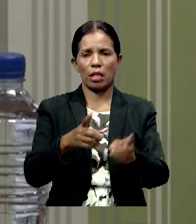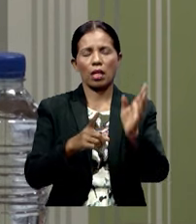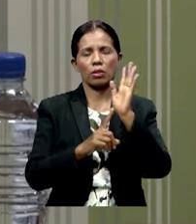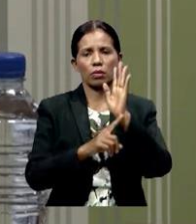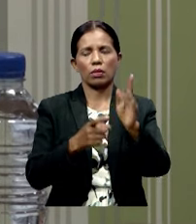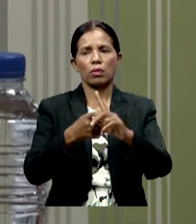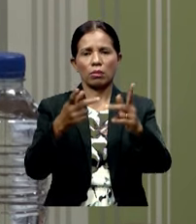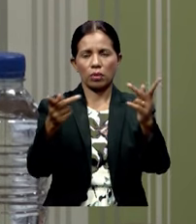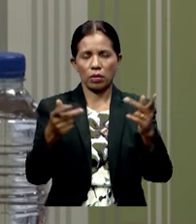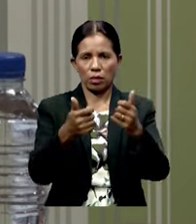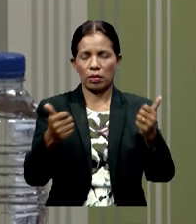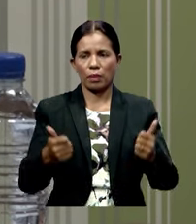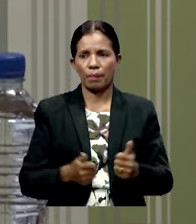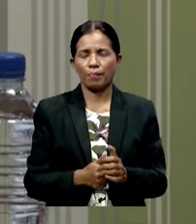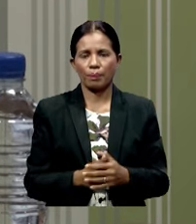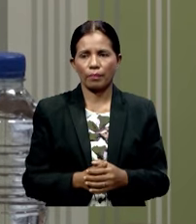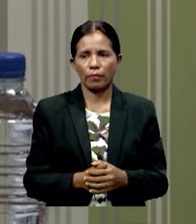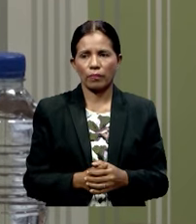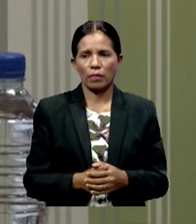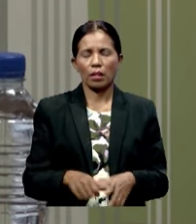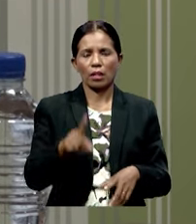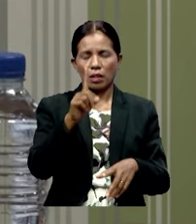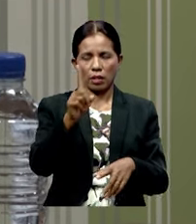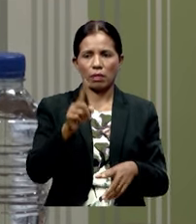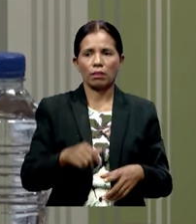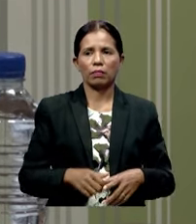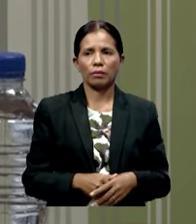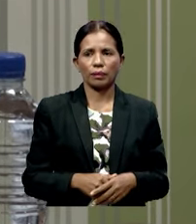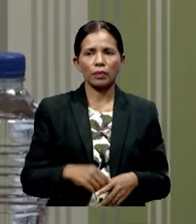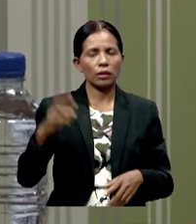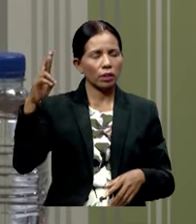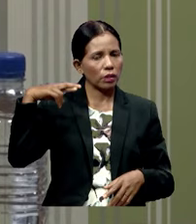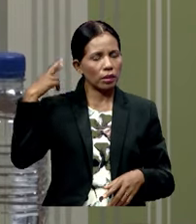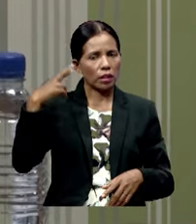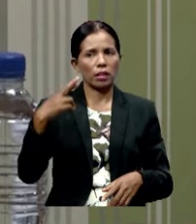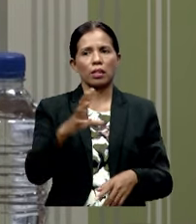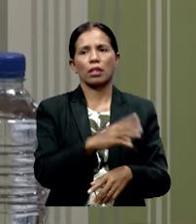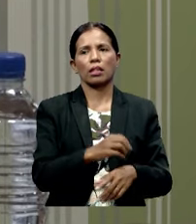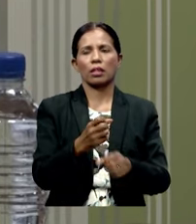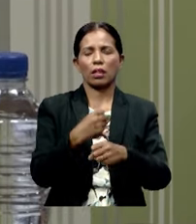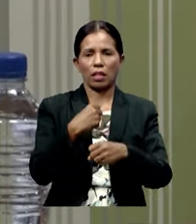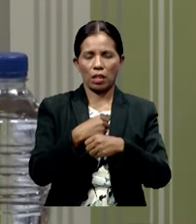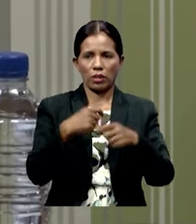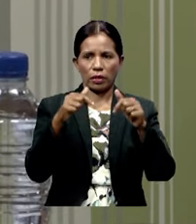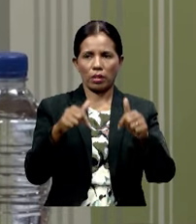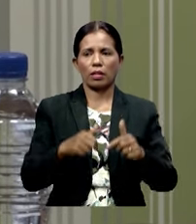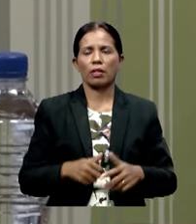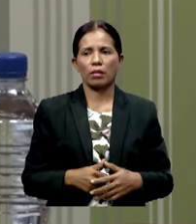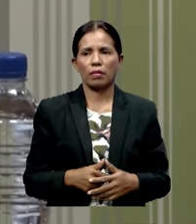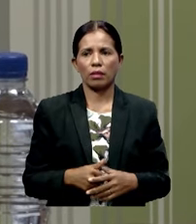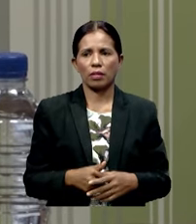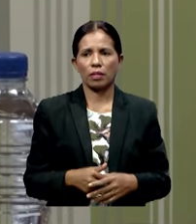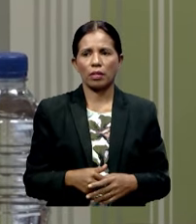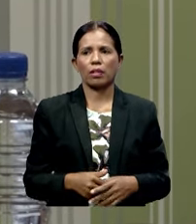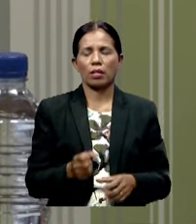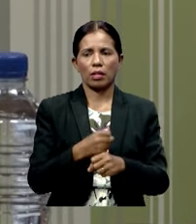administrativo. E função ida manca, rádio comunidade, tem que ralo ida né. Presidente Ankara,